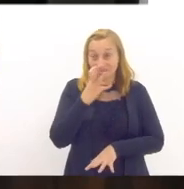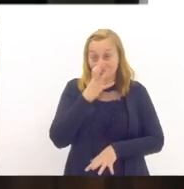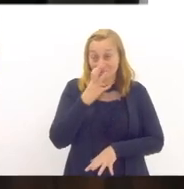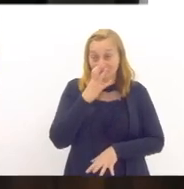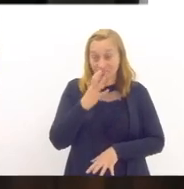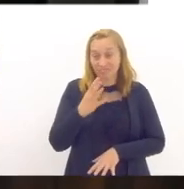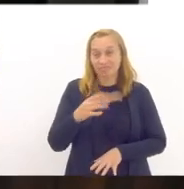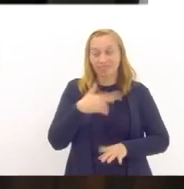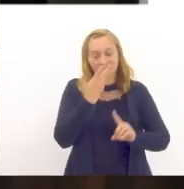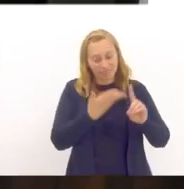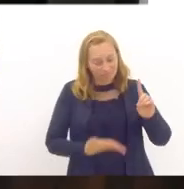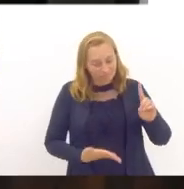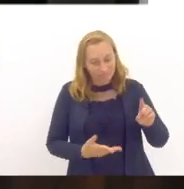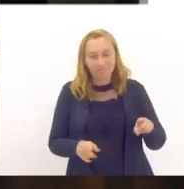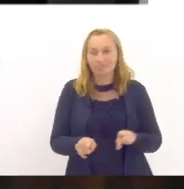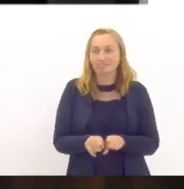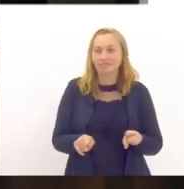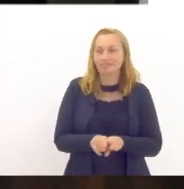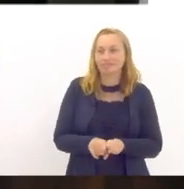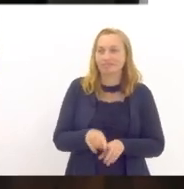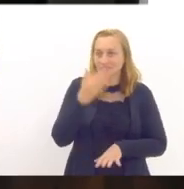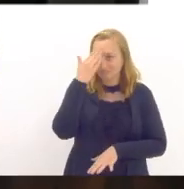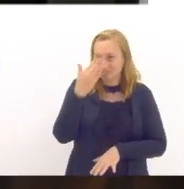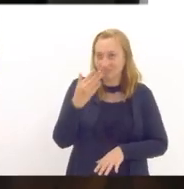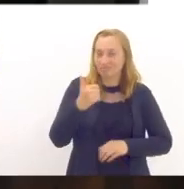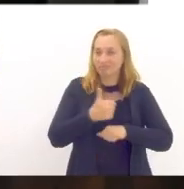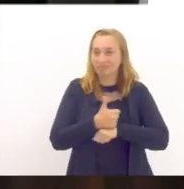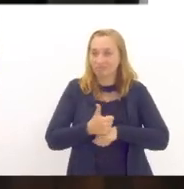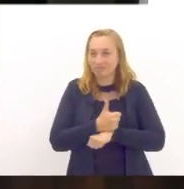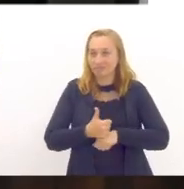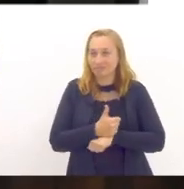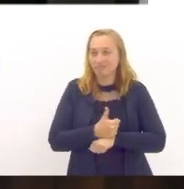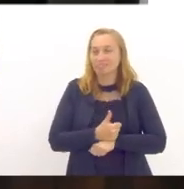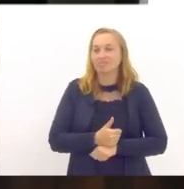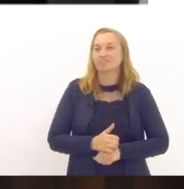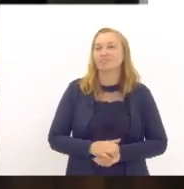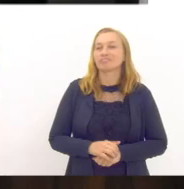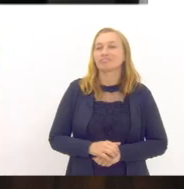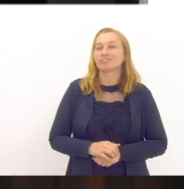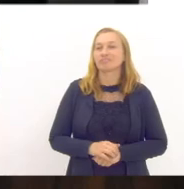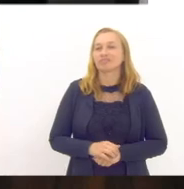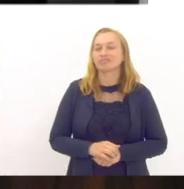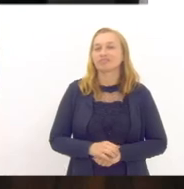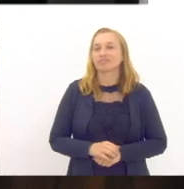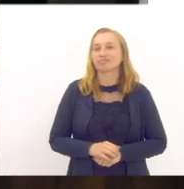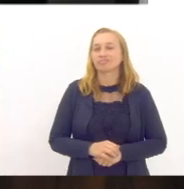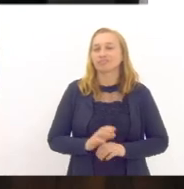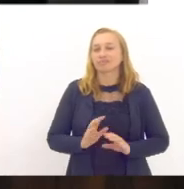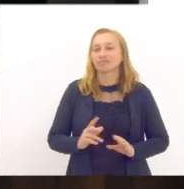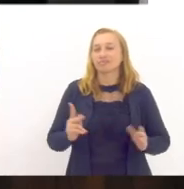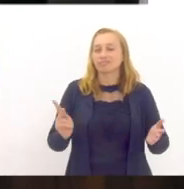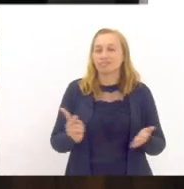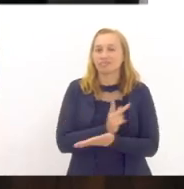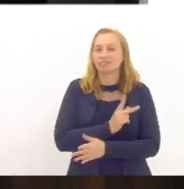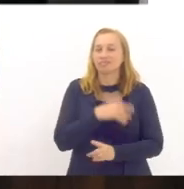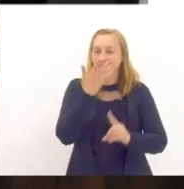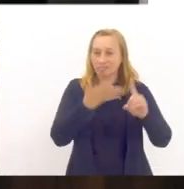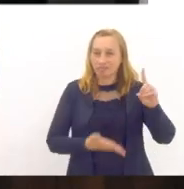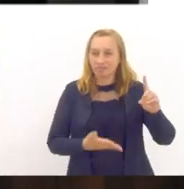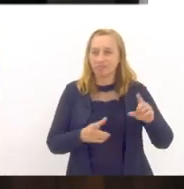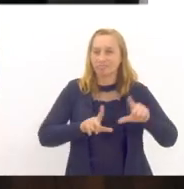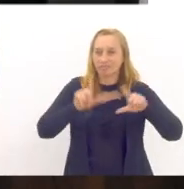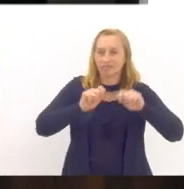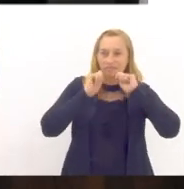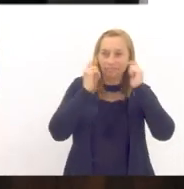o nosso homenageado, também agradecer aos profissionais que contribuíram para que esse evento acontecesse, né? TV